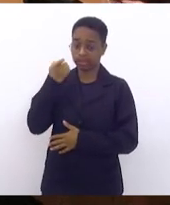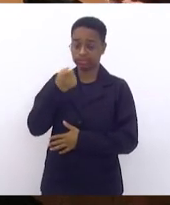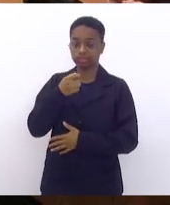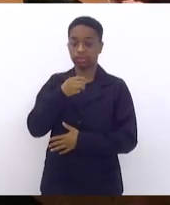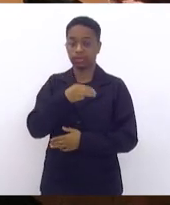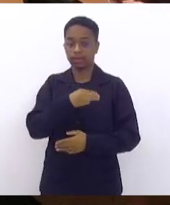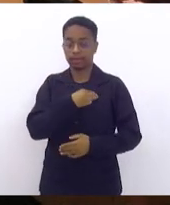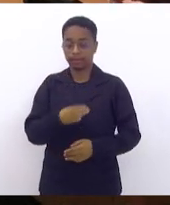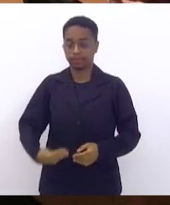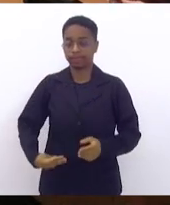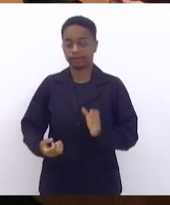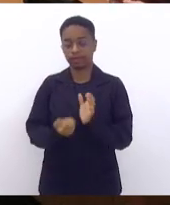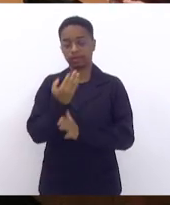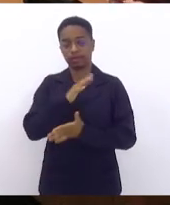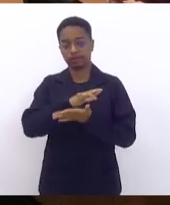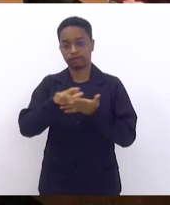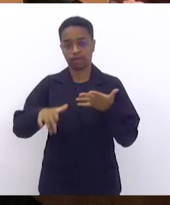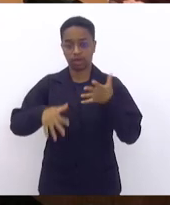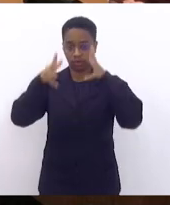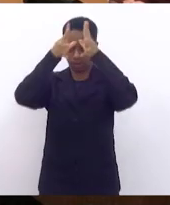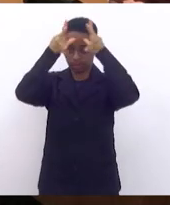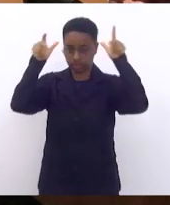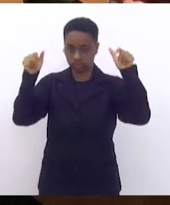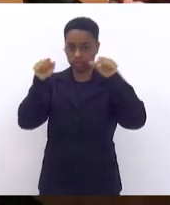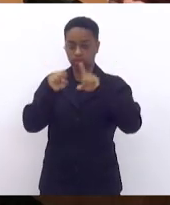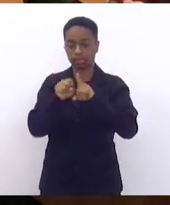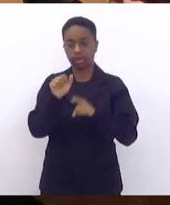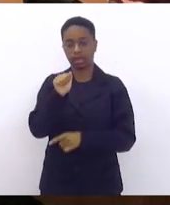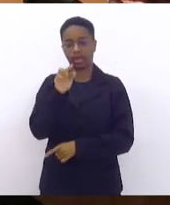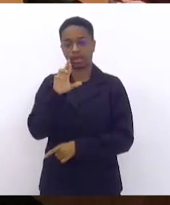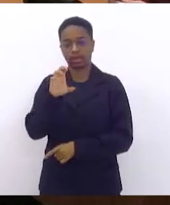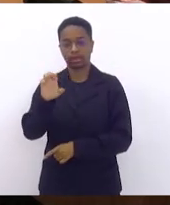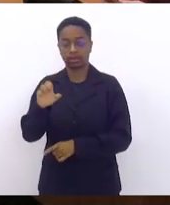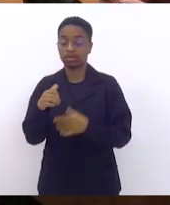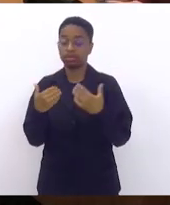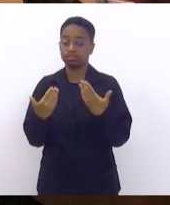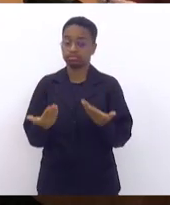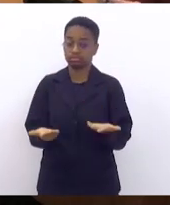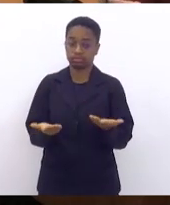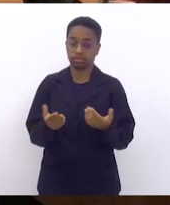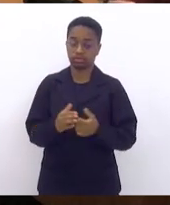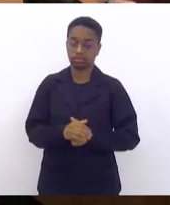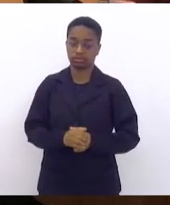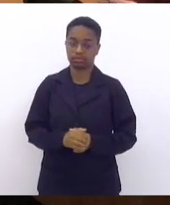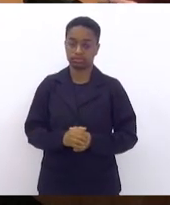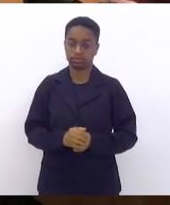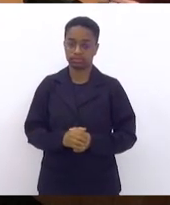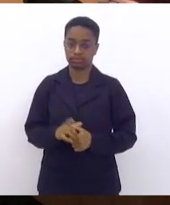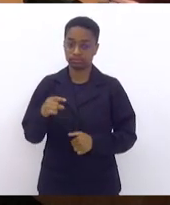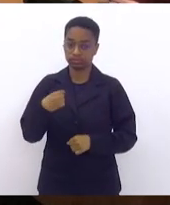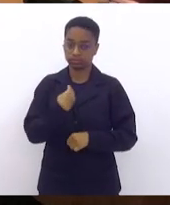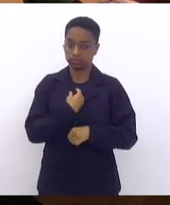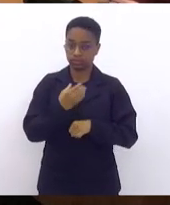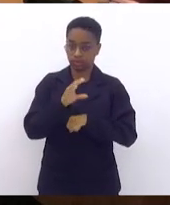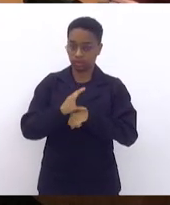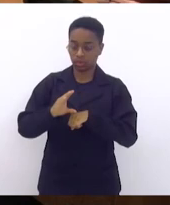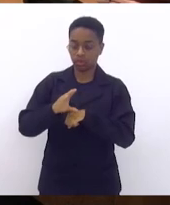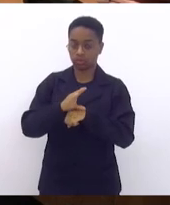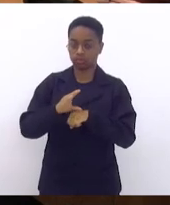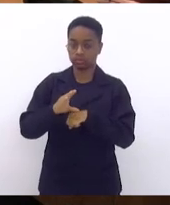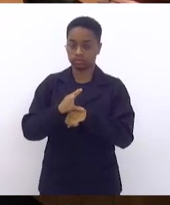no Amazonas, etc. Então, por incrível que pareça, A nossa Constituição